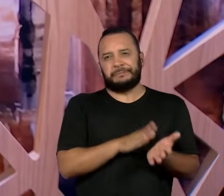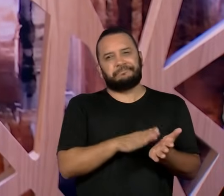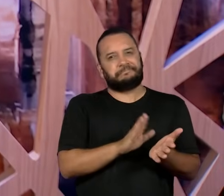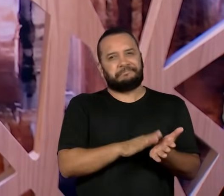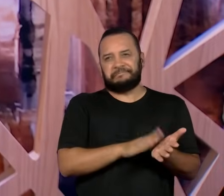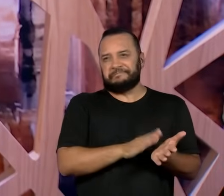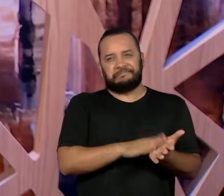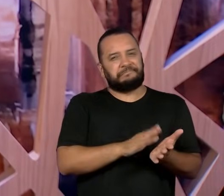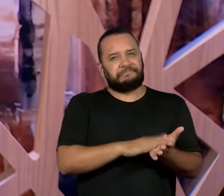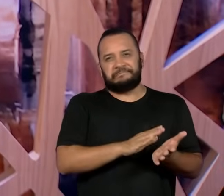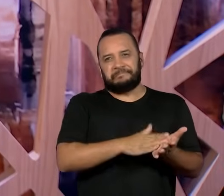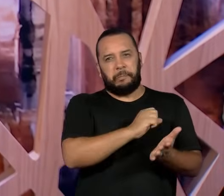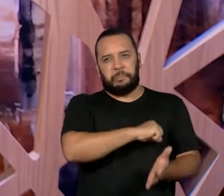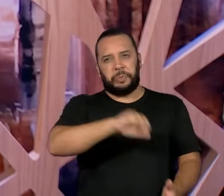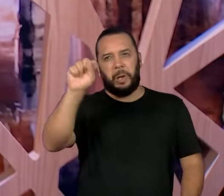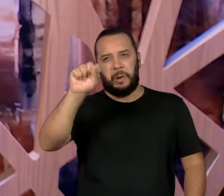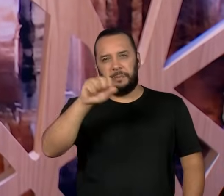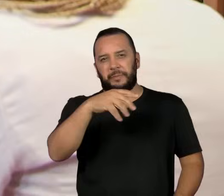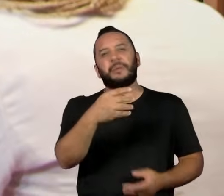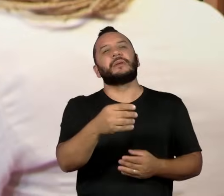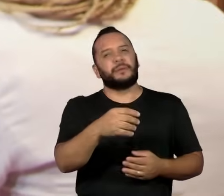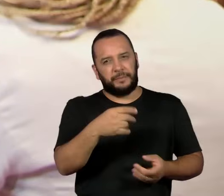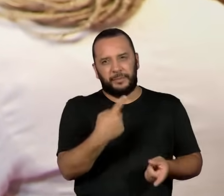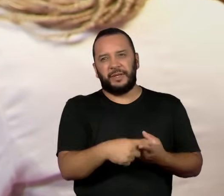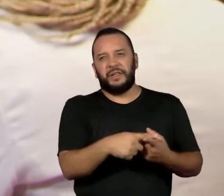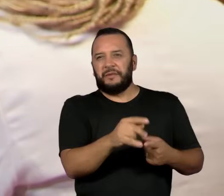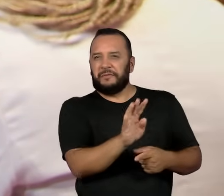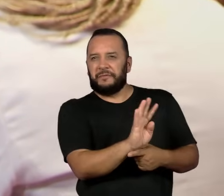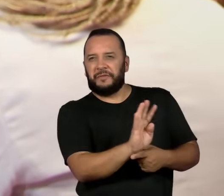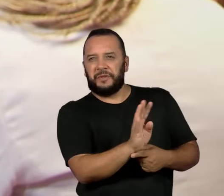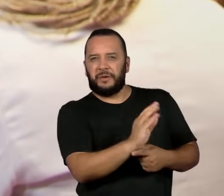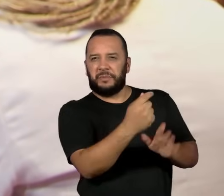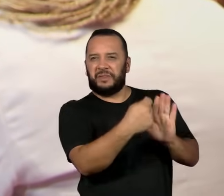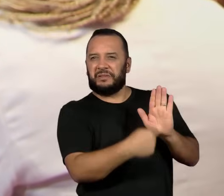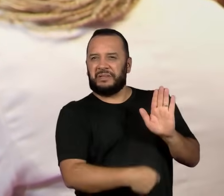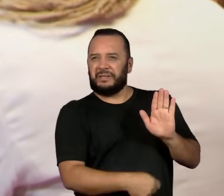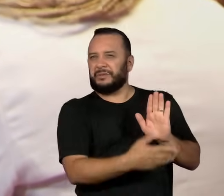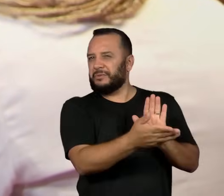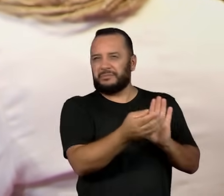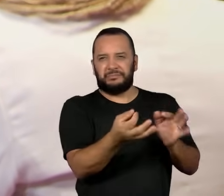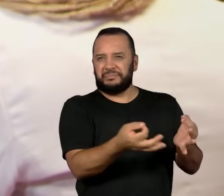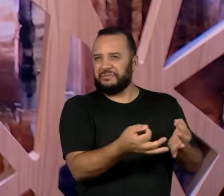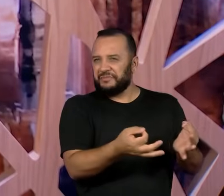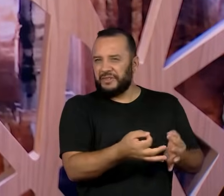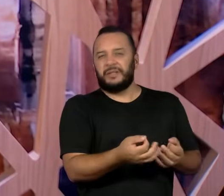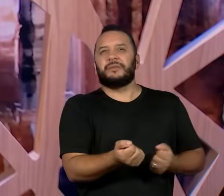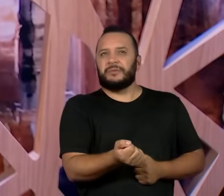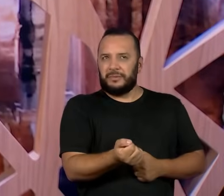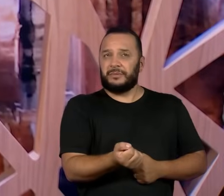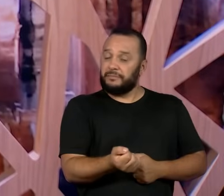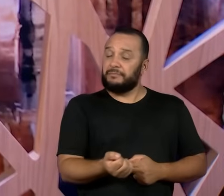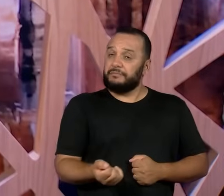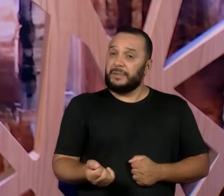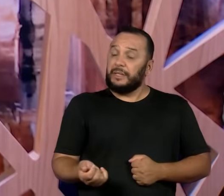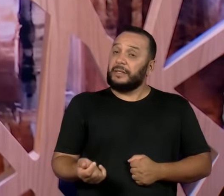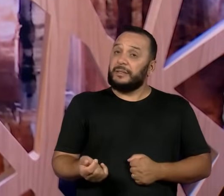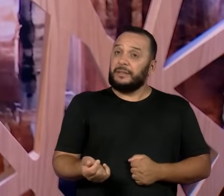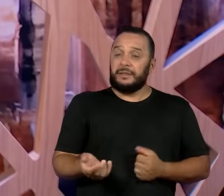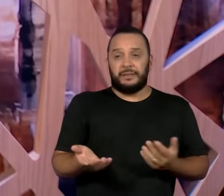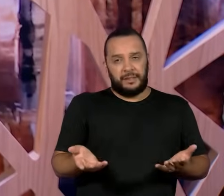ela falou da sofisticação da narrativa. De como muitos dos nossos projetos eles trabalham com muito arquivo e trabalham de forma